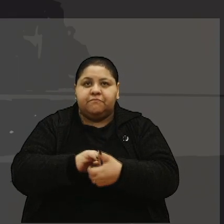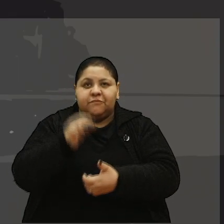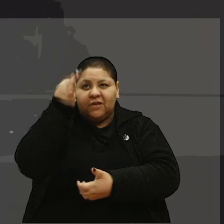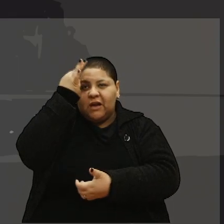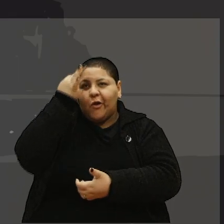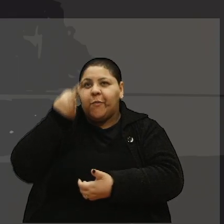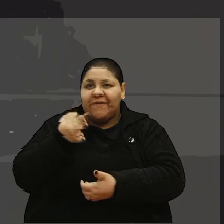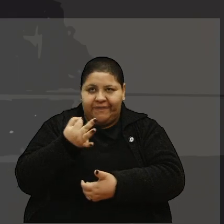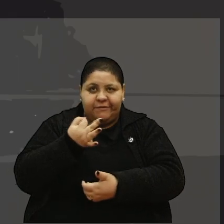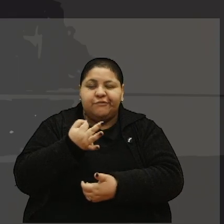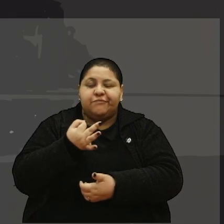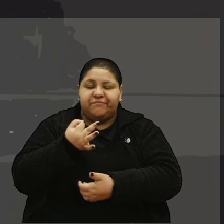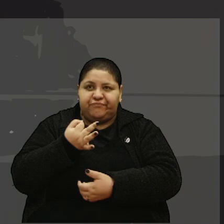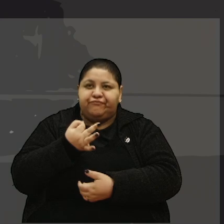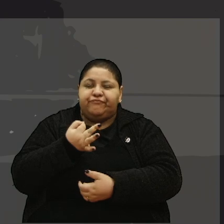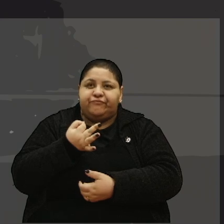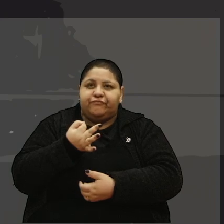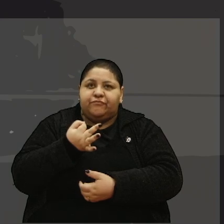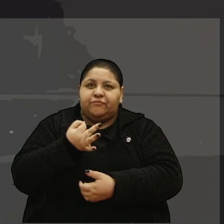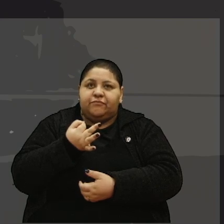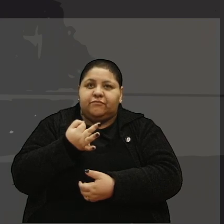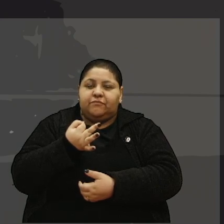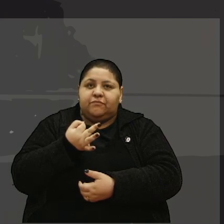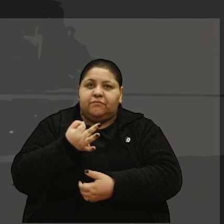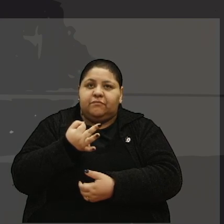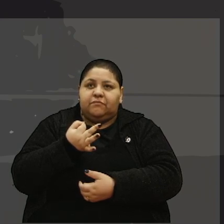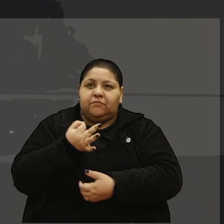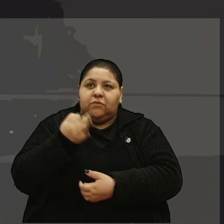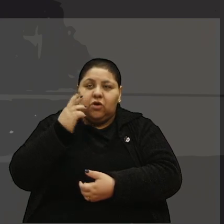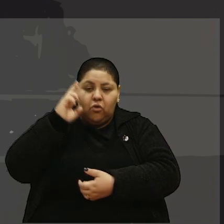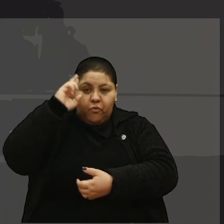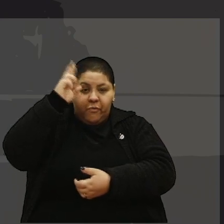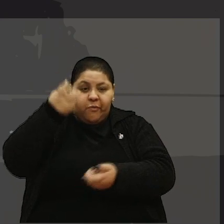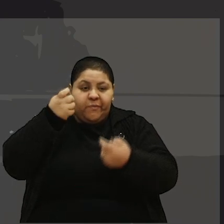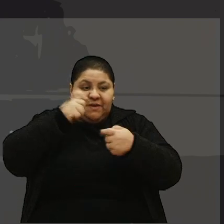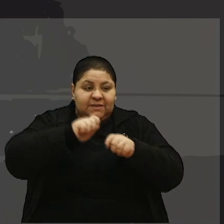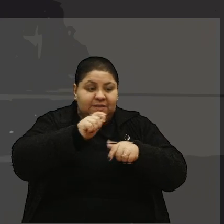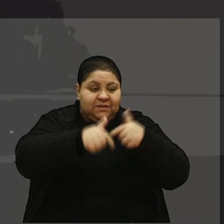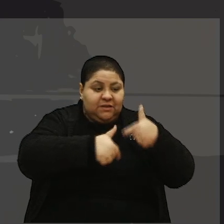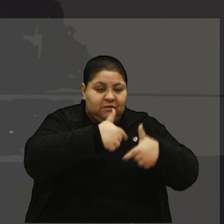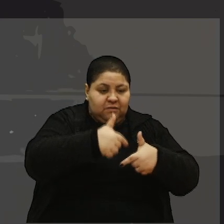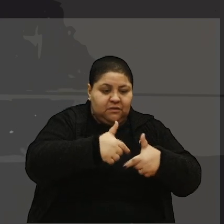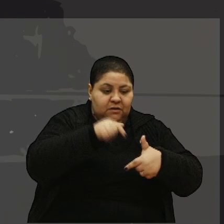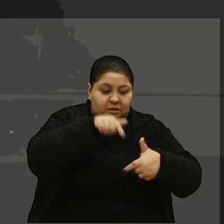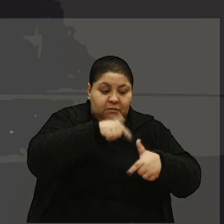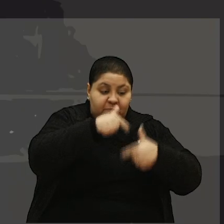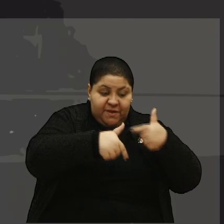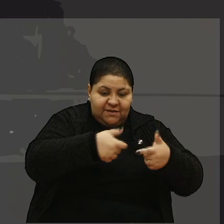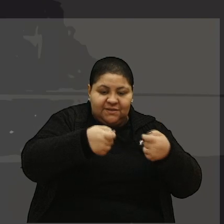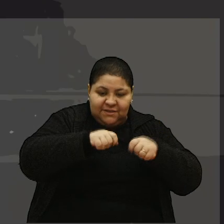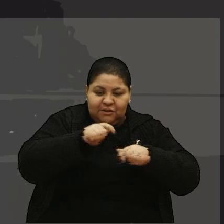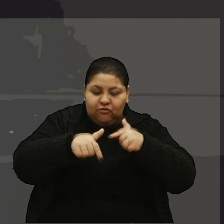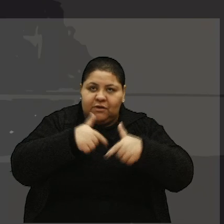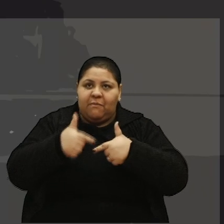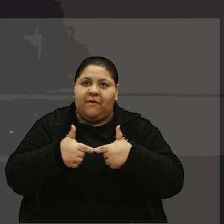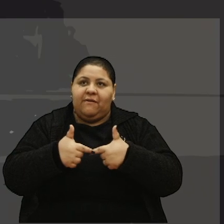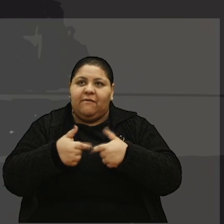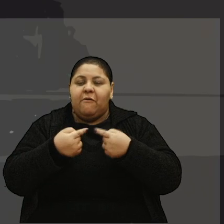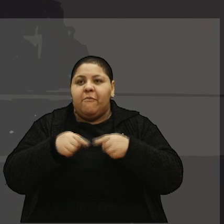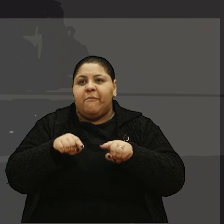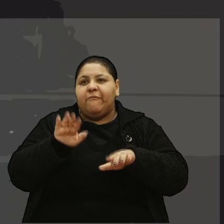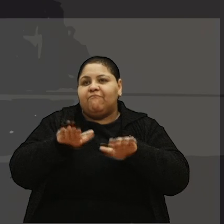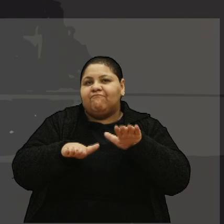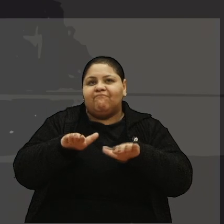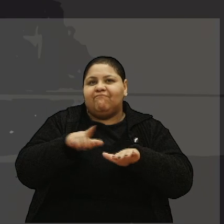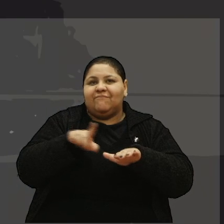Entendemos que o patrão ele precisa do empregado e o empregado precisa do trabalho, mas muitas vezes ele